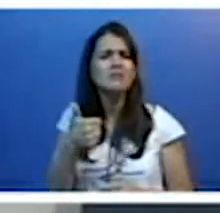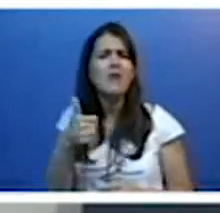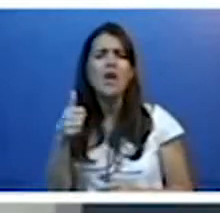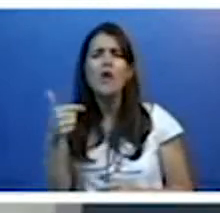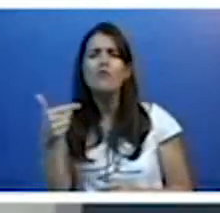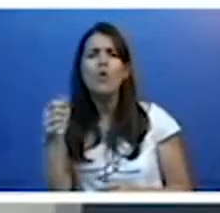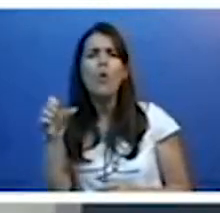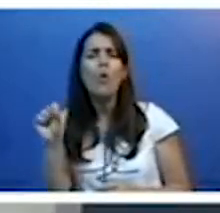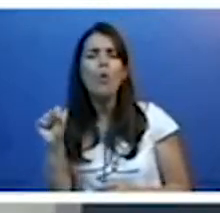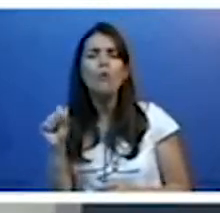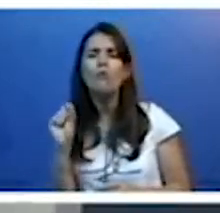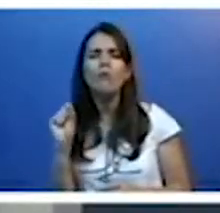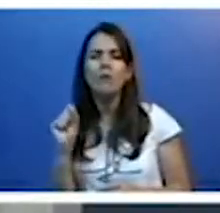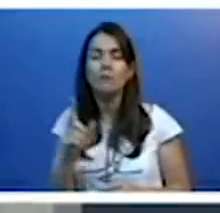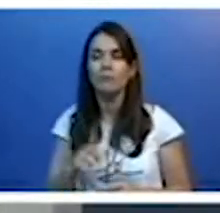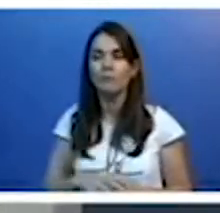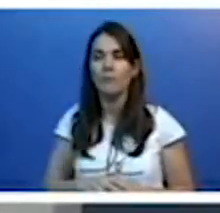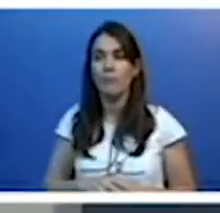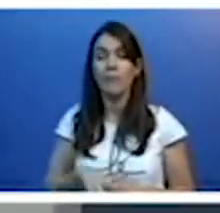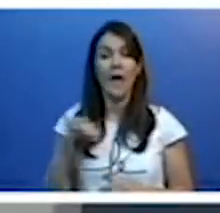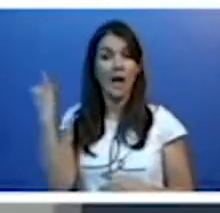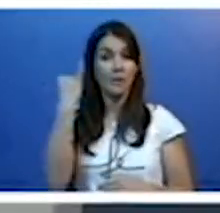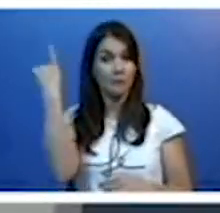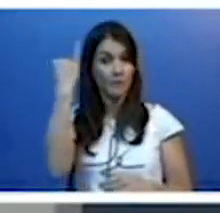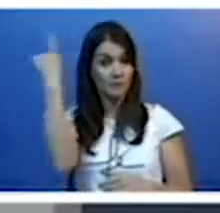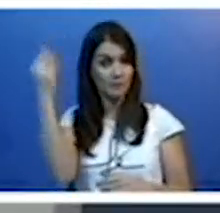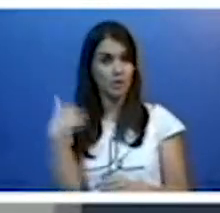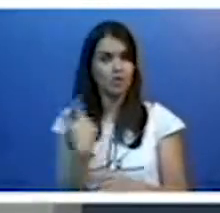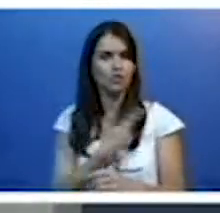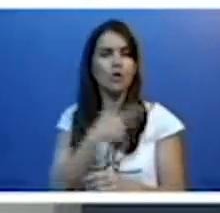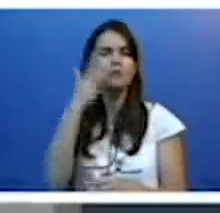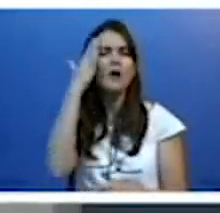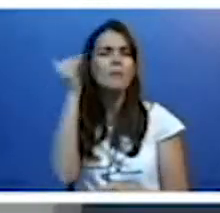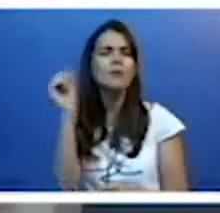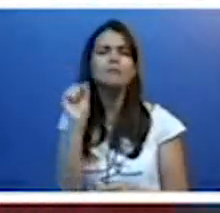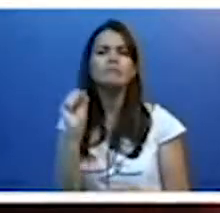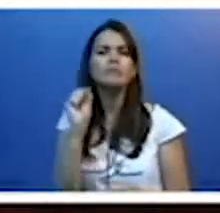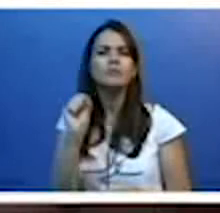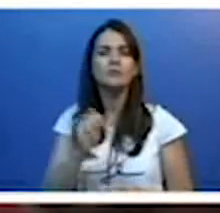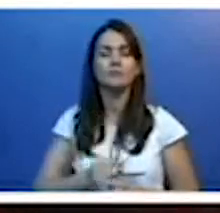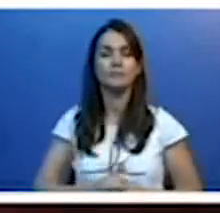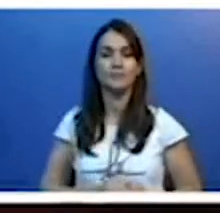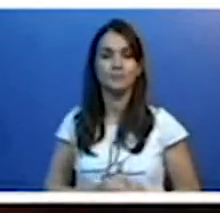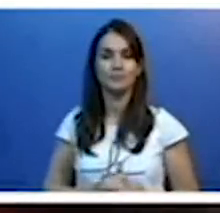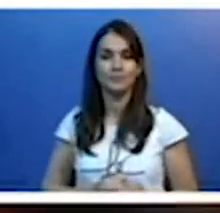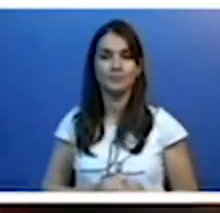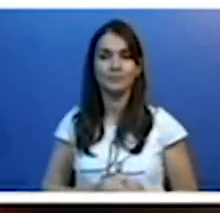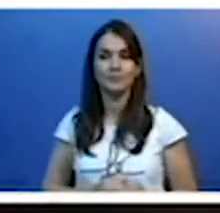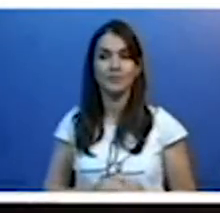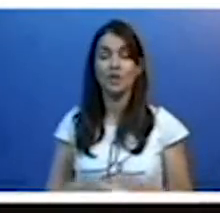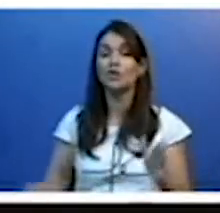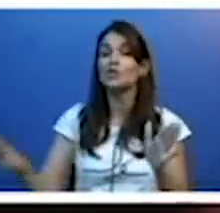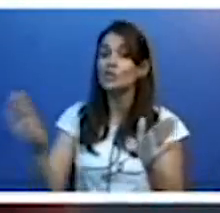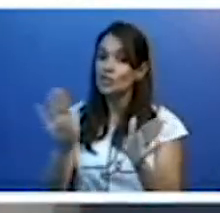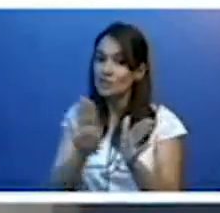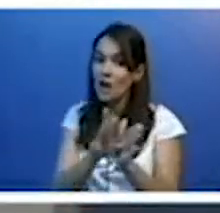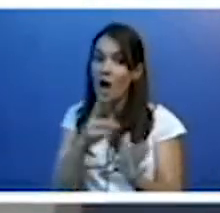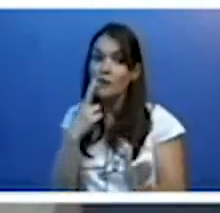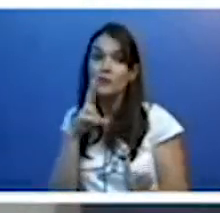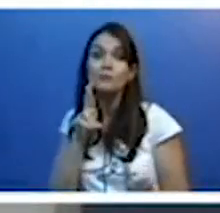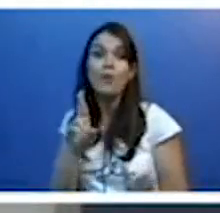importante nós sabermos aqui? Chegamos aqui ao nosso resultado final.